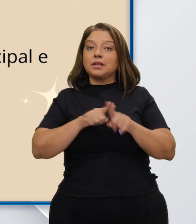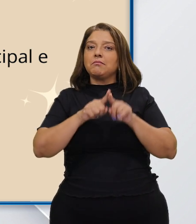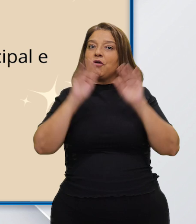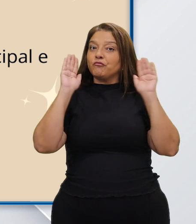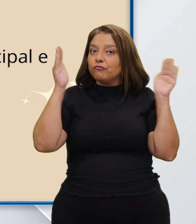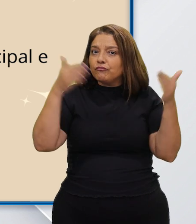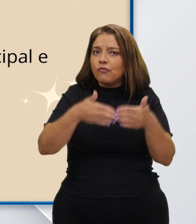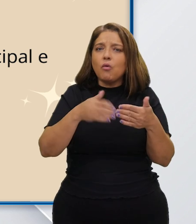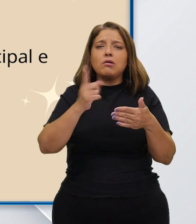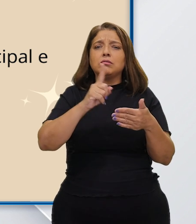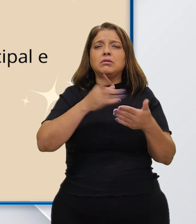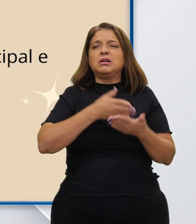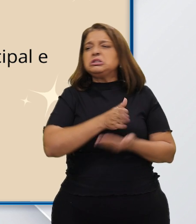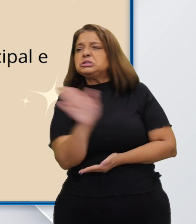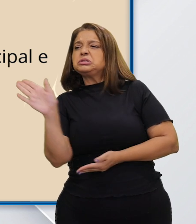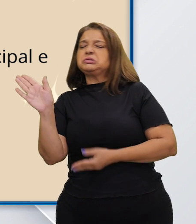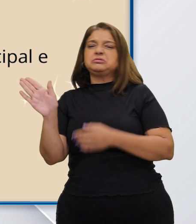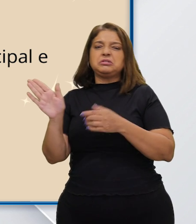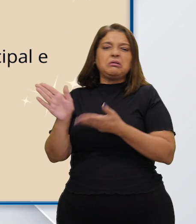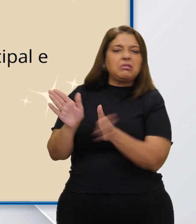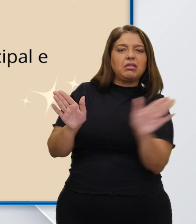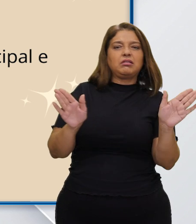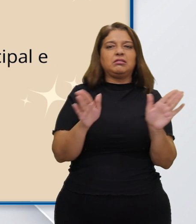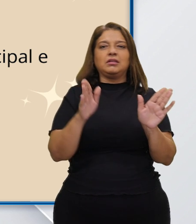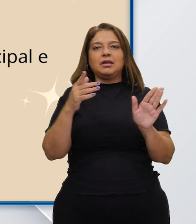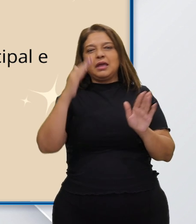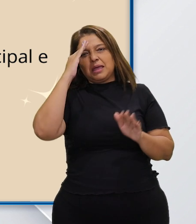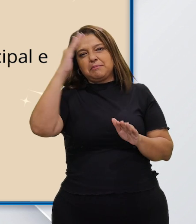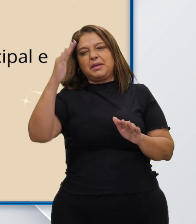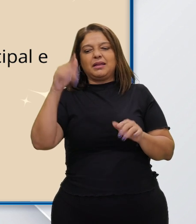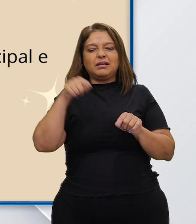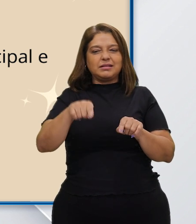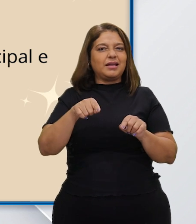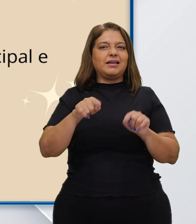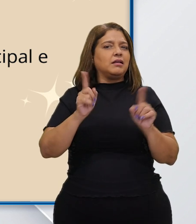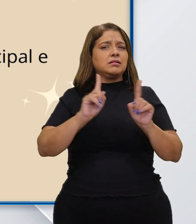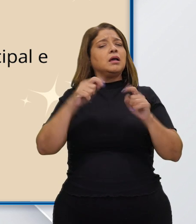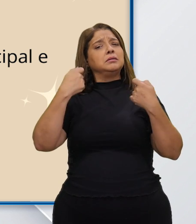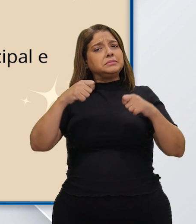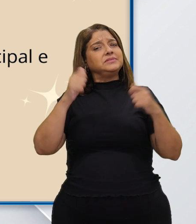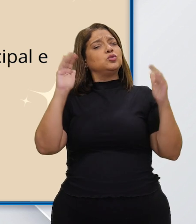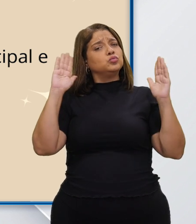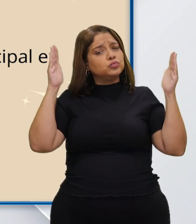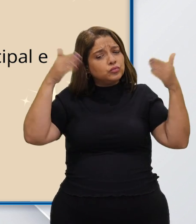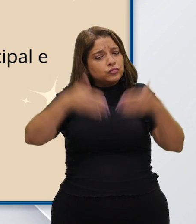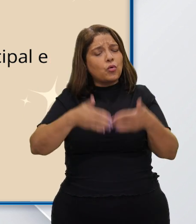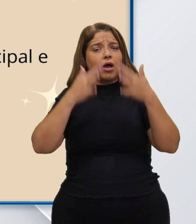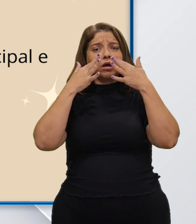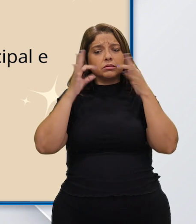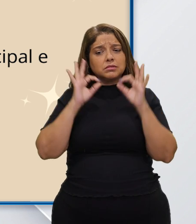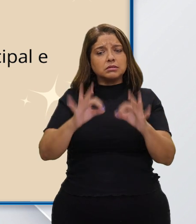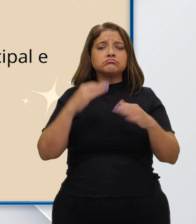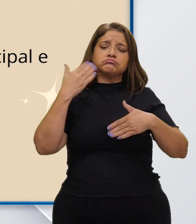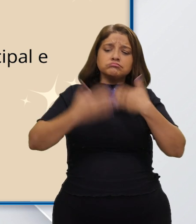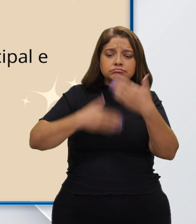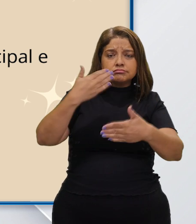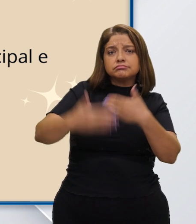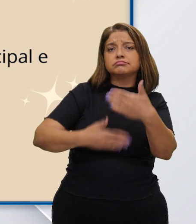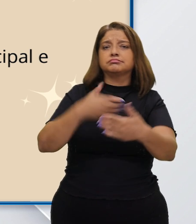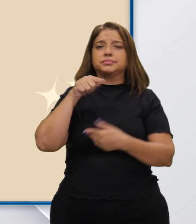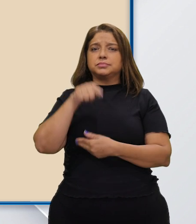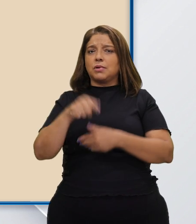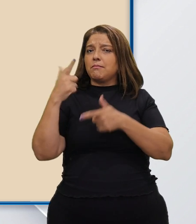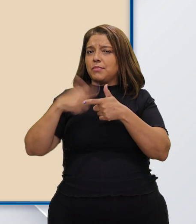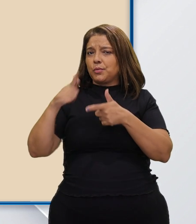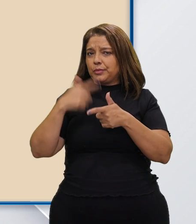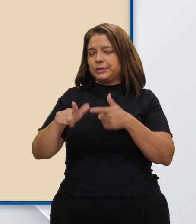Evite desvios desnecessários da trama principal e concentre-se no desenvolvimento do